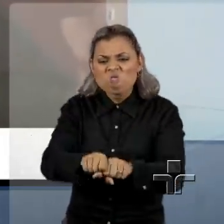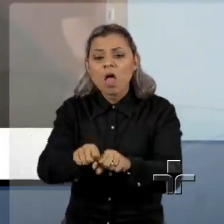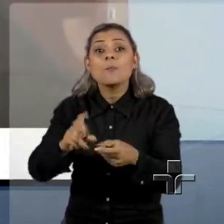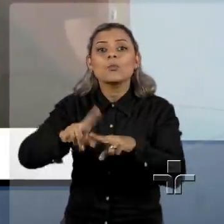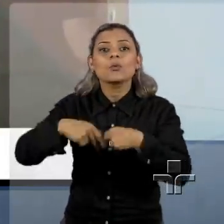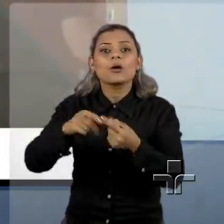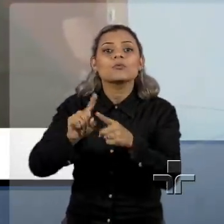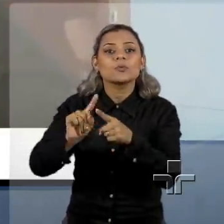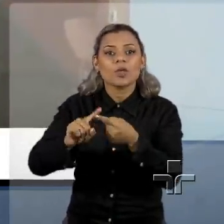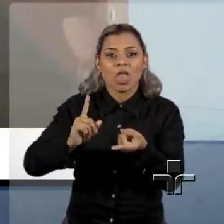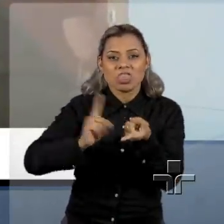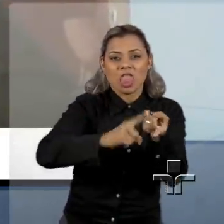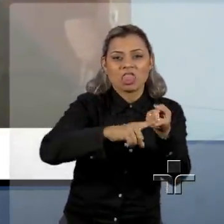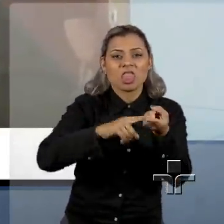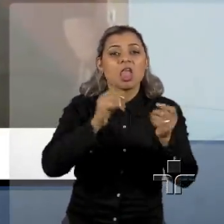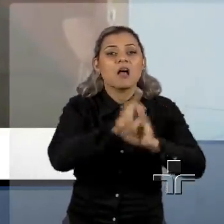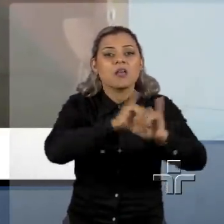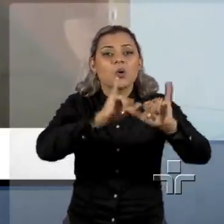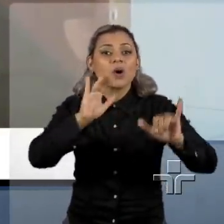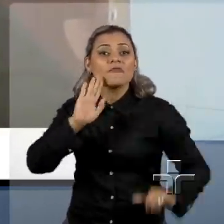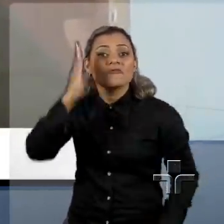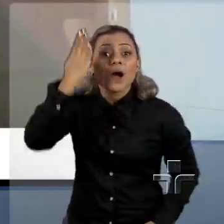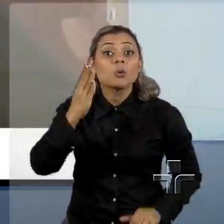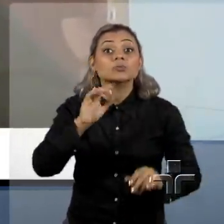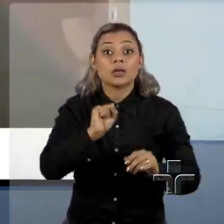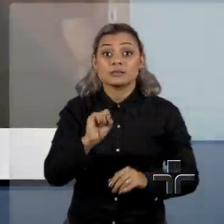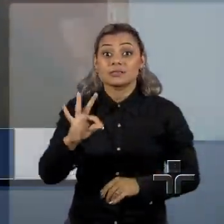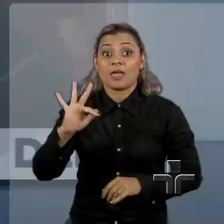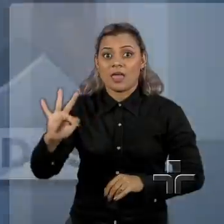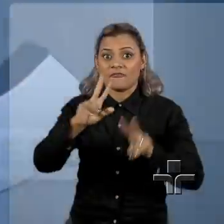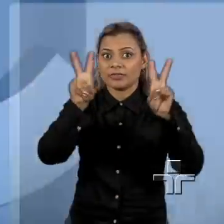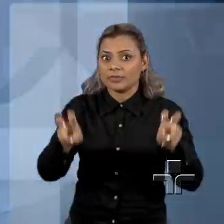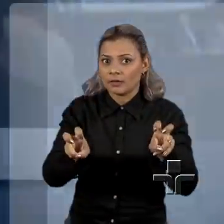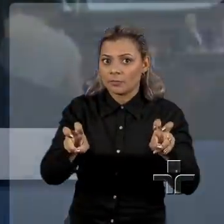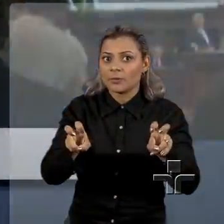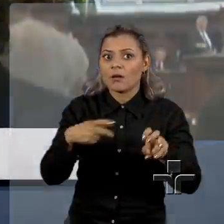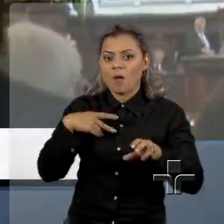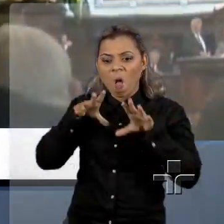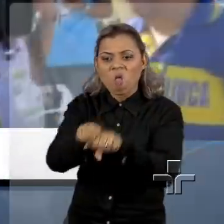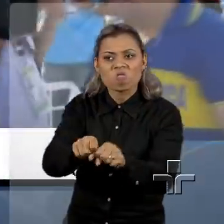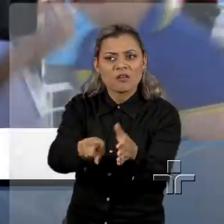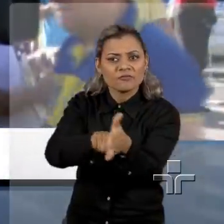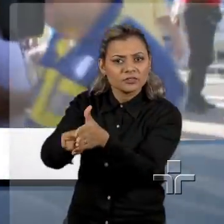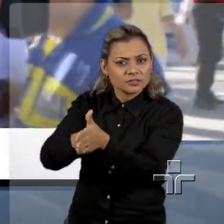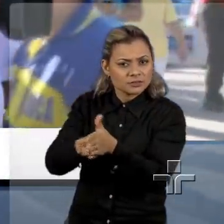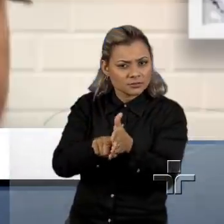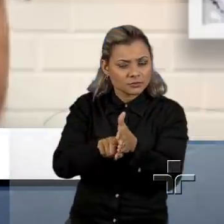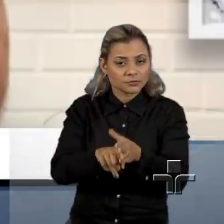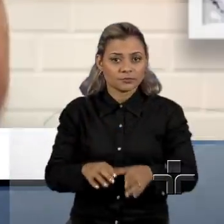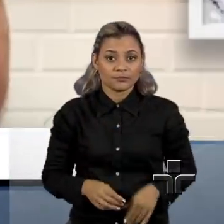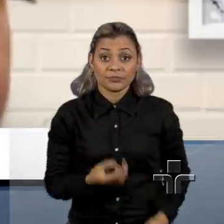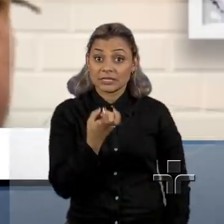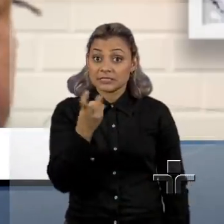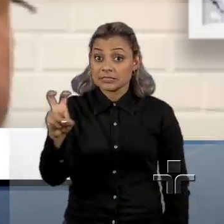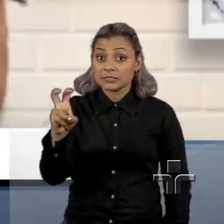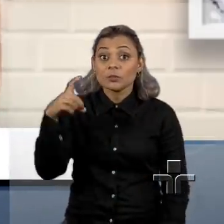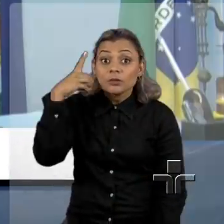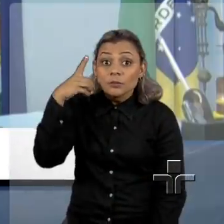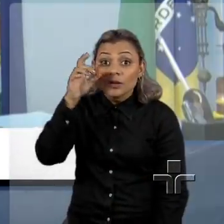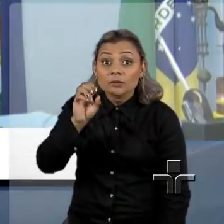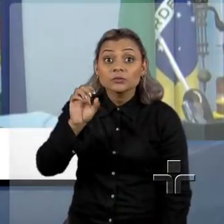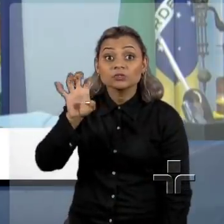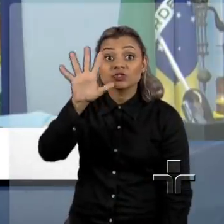e notícias falsas sobre o Supremo Tribunal Federal. 5 deputados estaduais